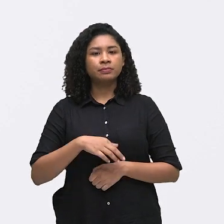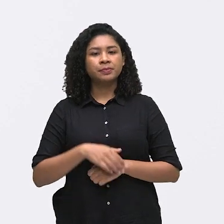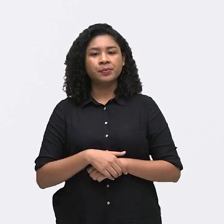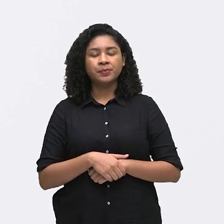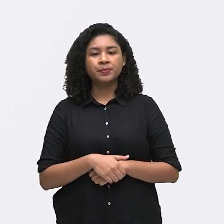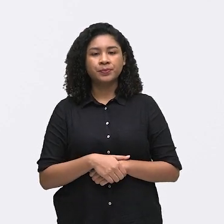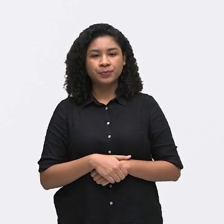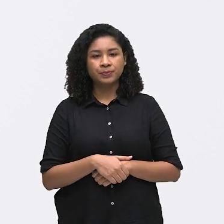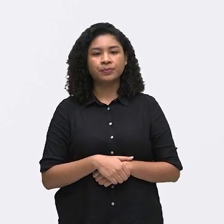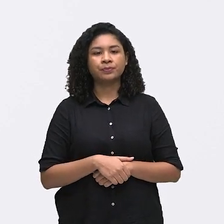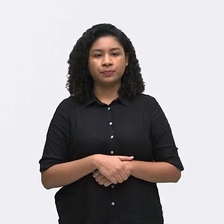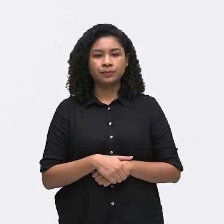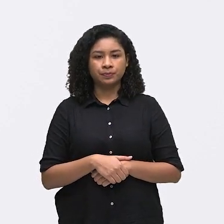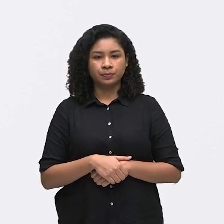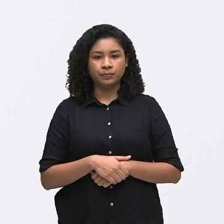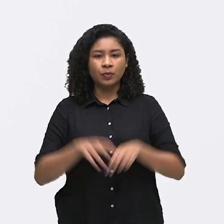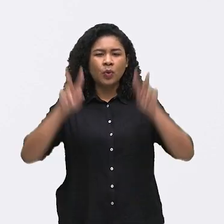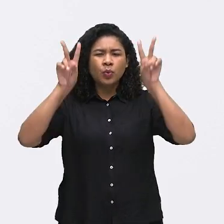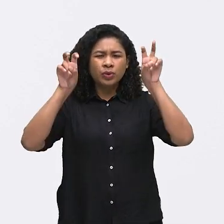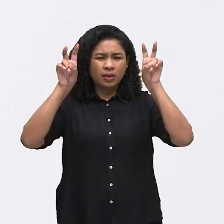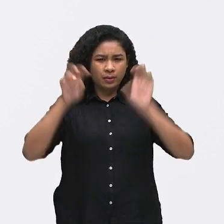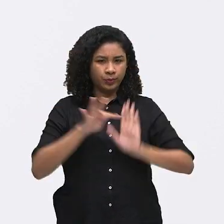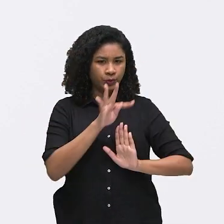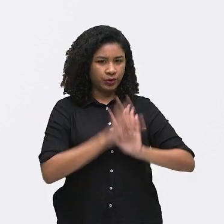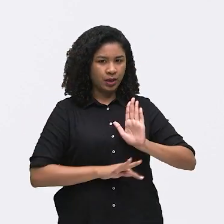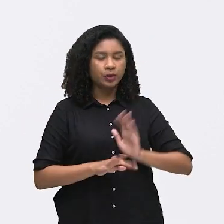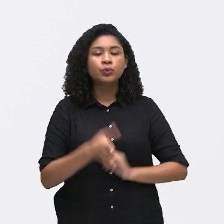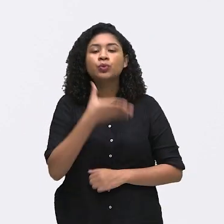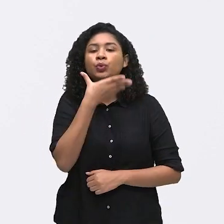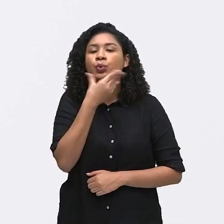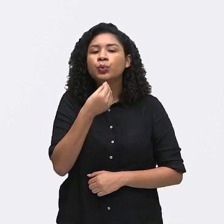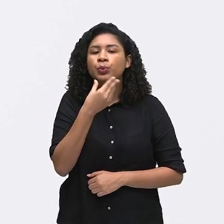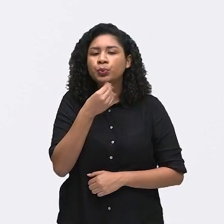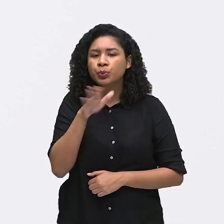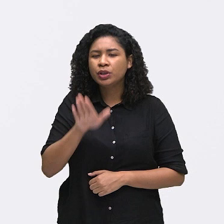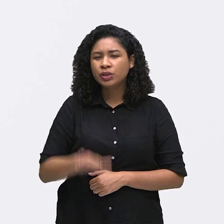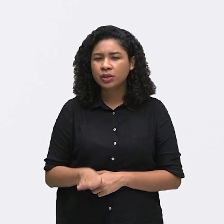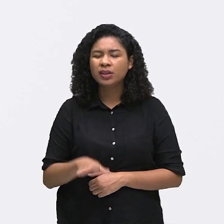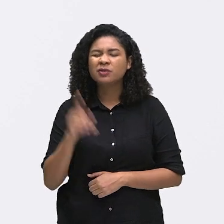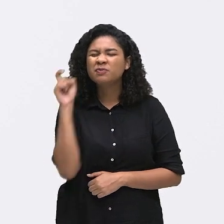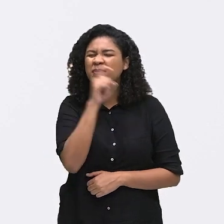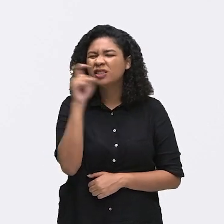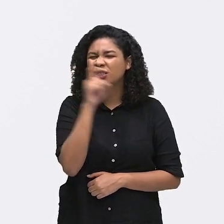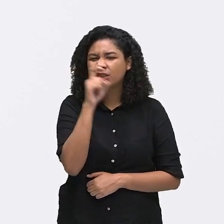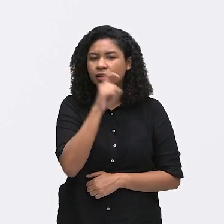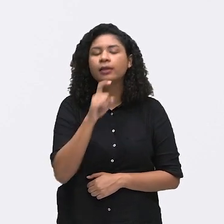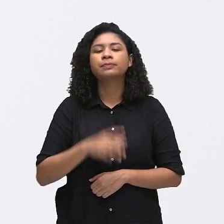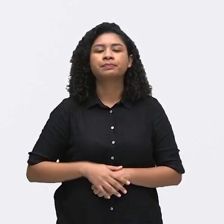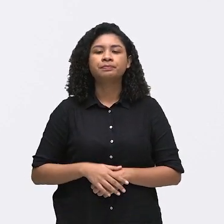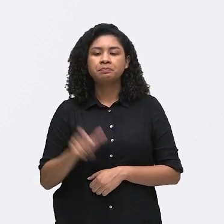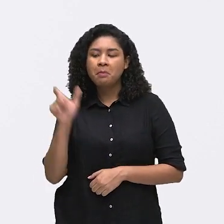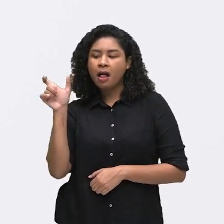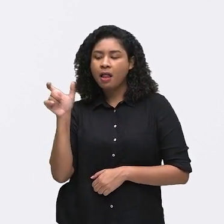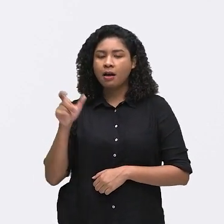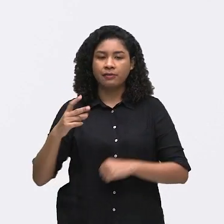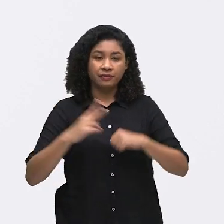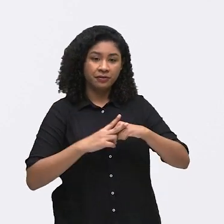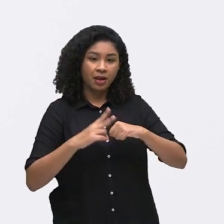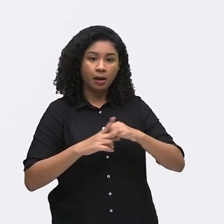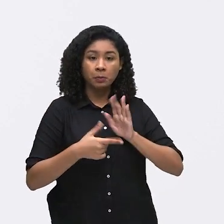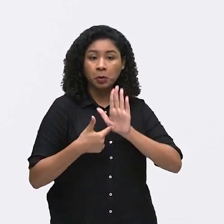texto. No título do texto, Menino que Mentia, o verbo sugere uma ação, certo? A ação de